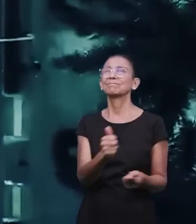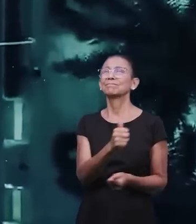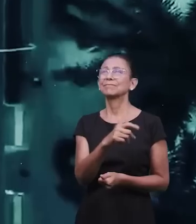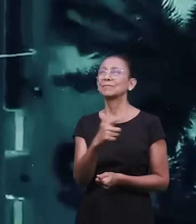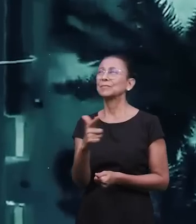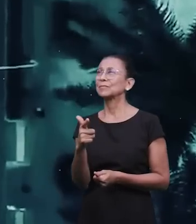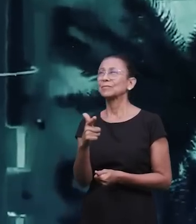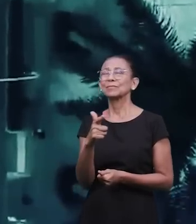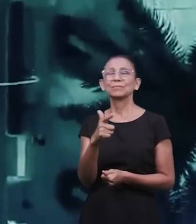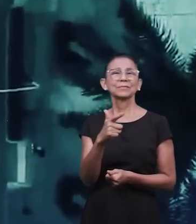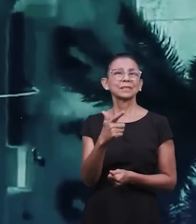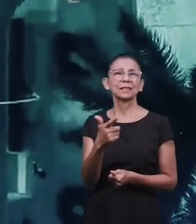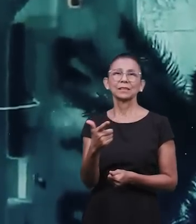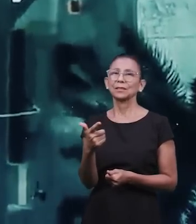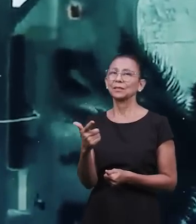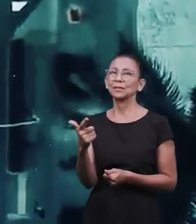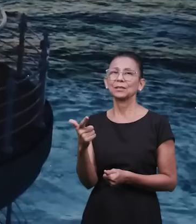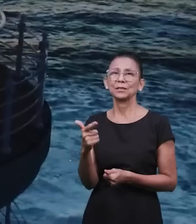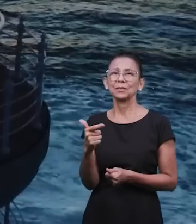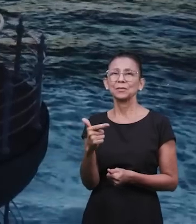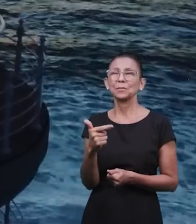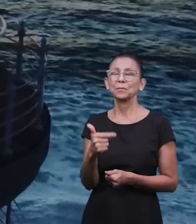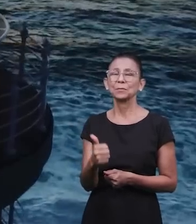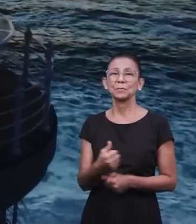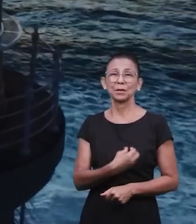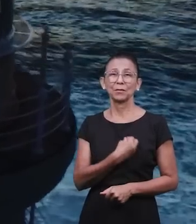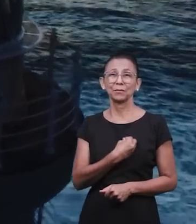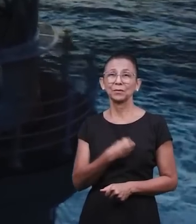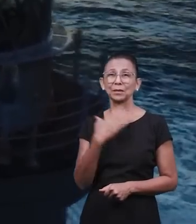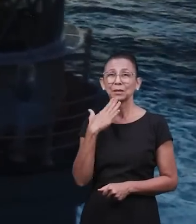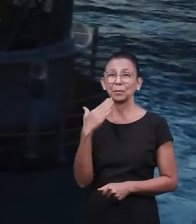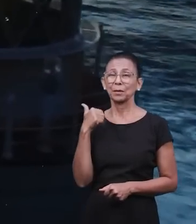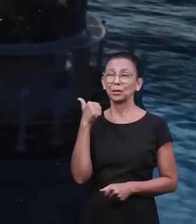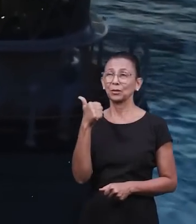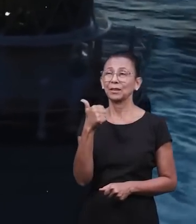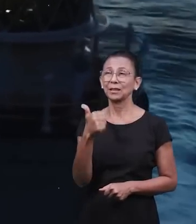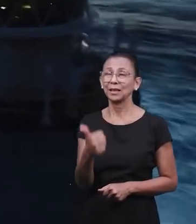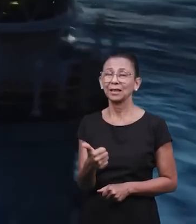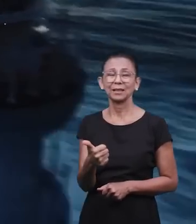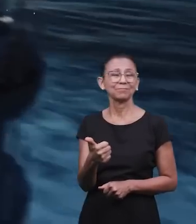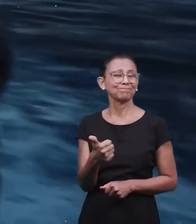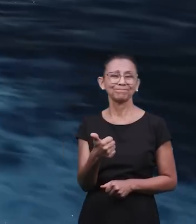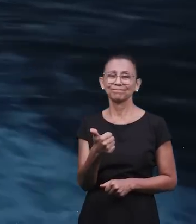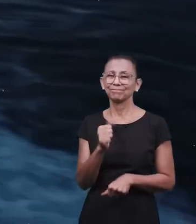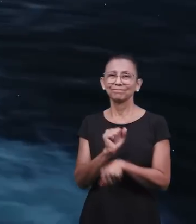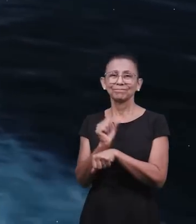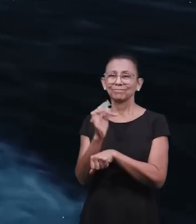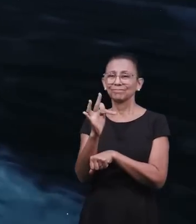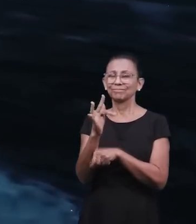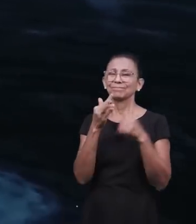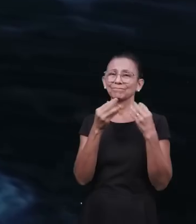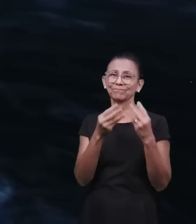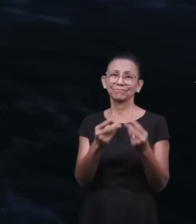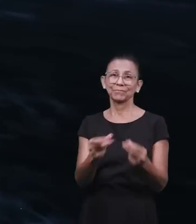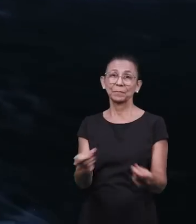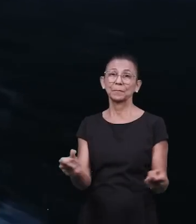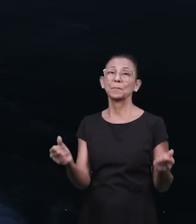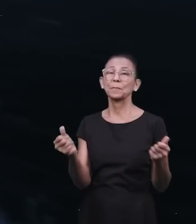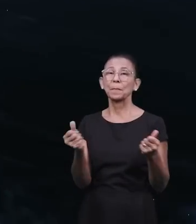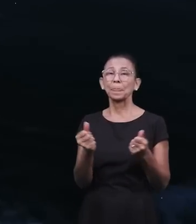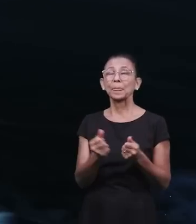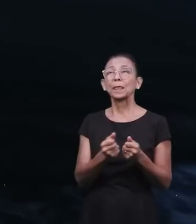Jesus, pedindo pelas nossas vidas o perdão de nossas faltas, de tudo aquilo que não te agradou, e rogamos a plena comunhão contigo